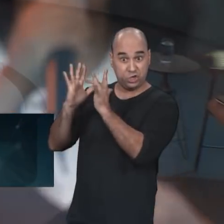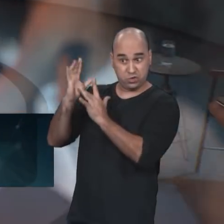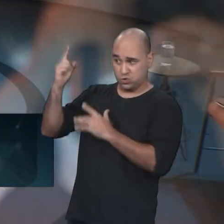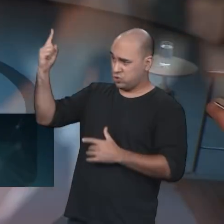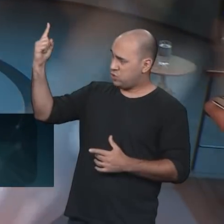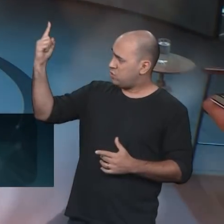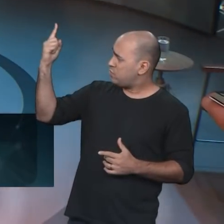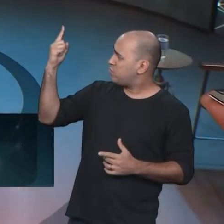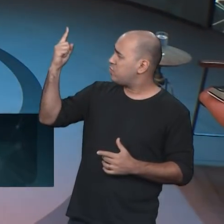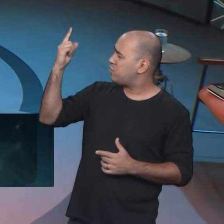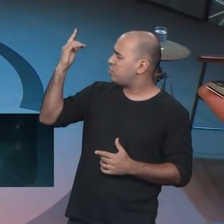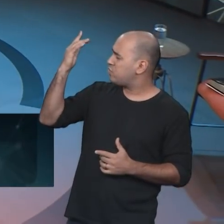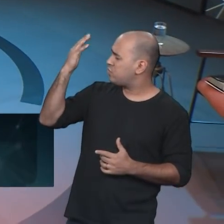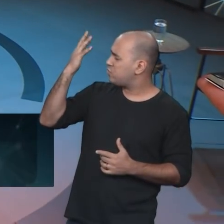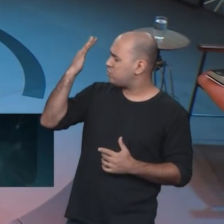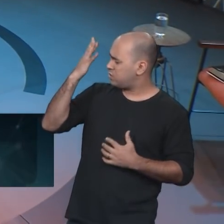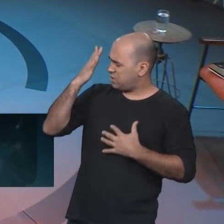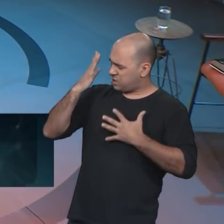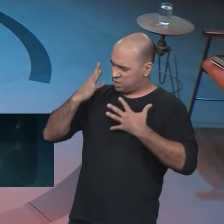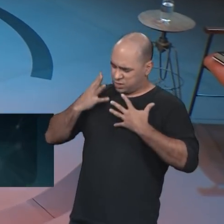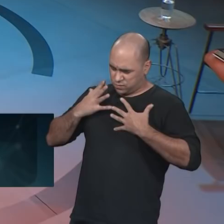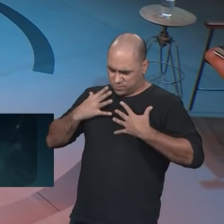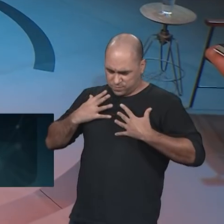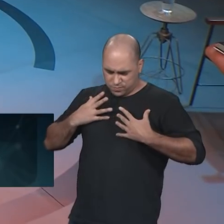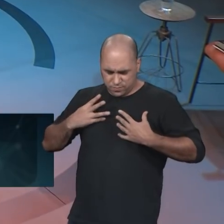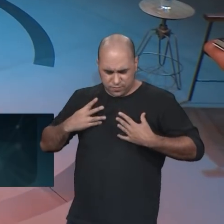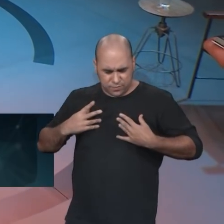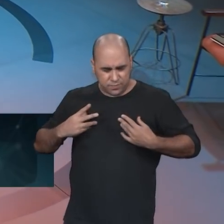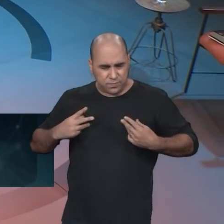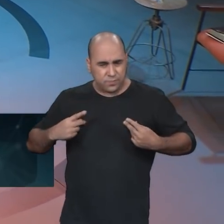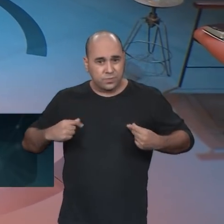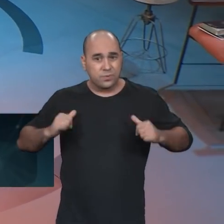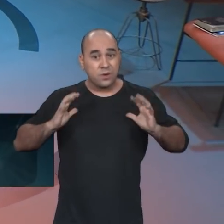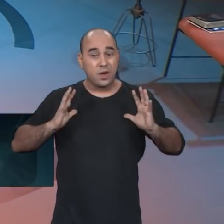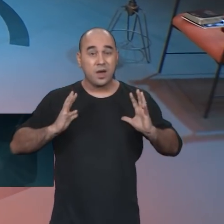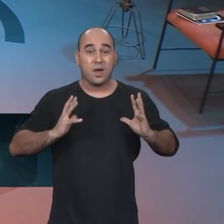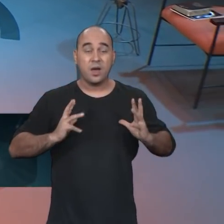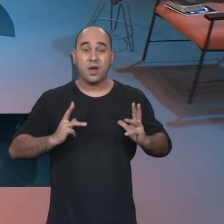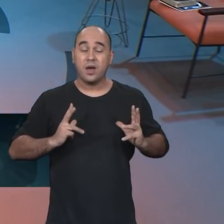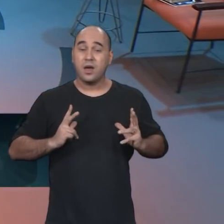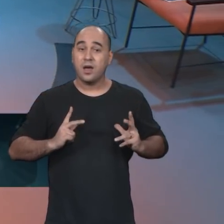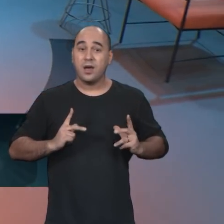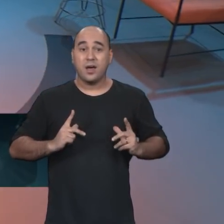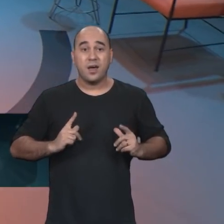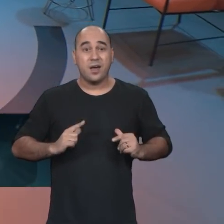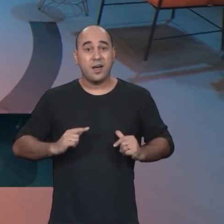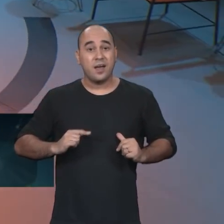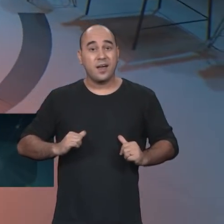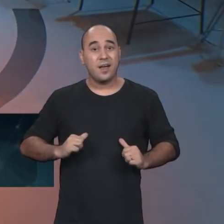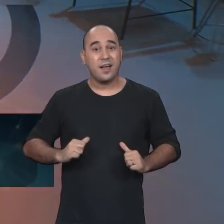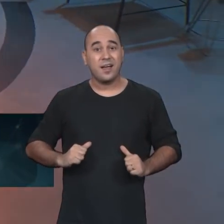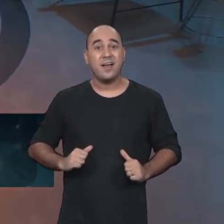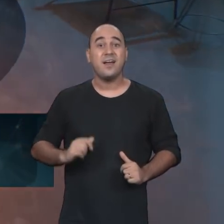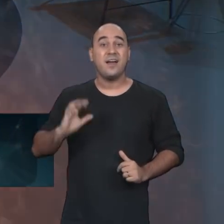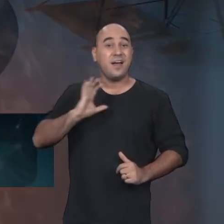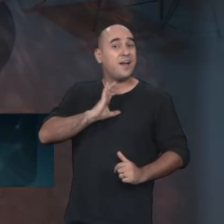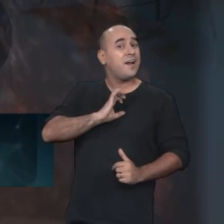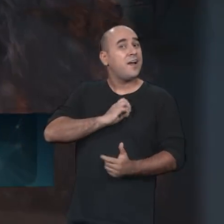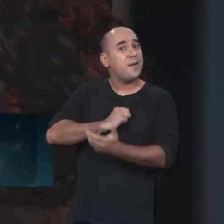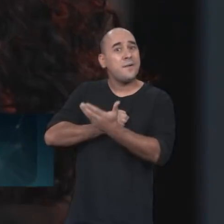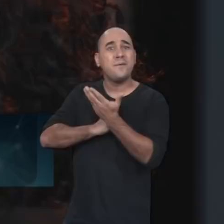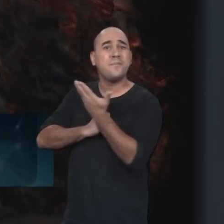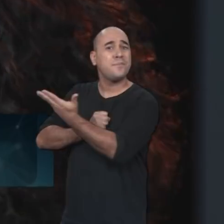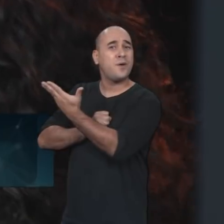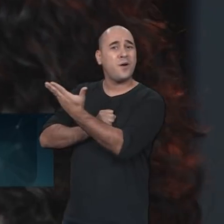transformar. Os espinhos do pecado, seu amor vai